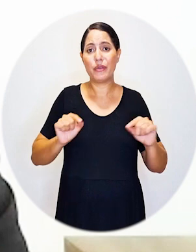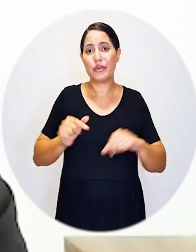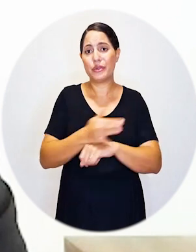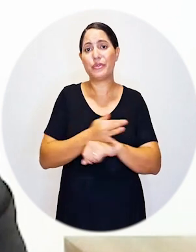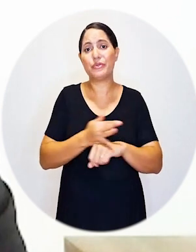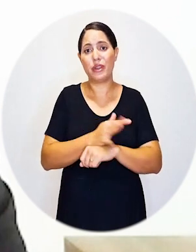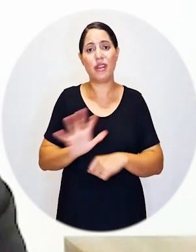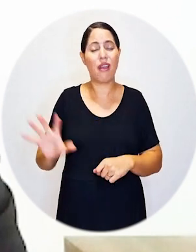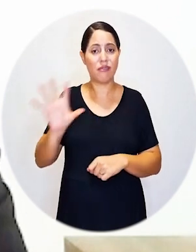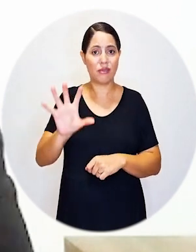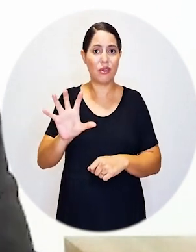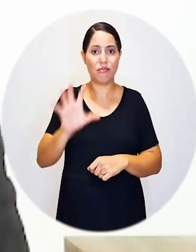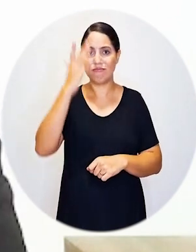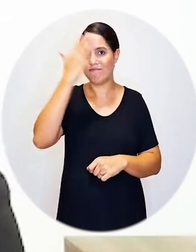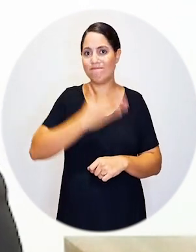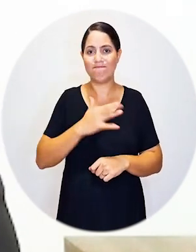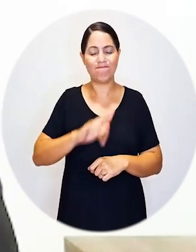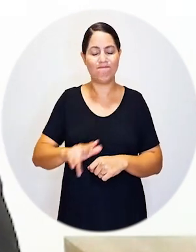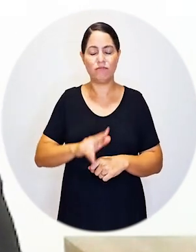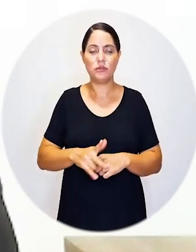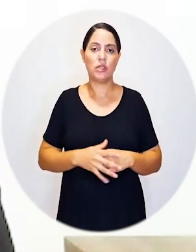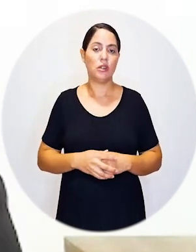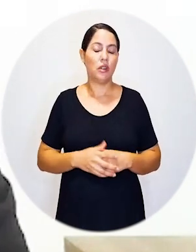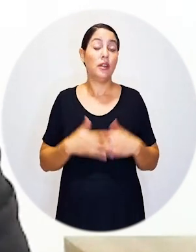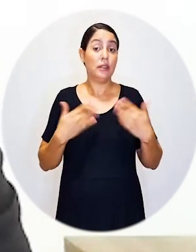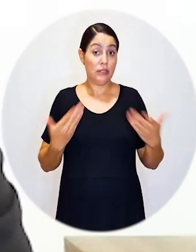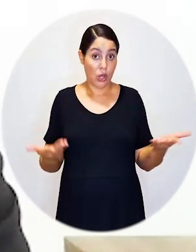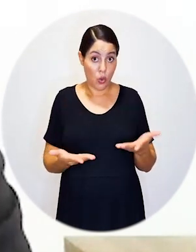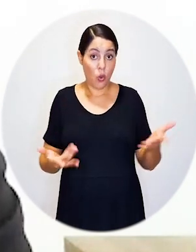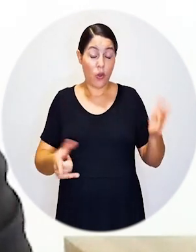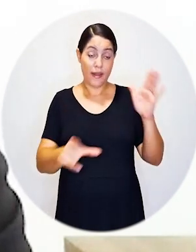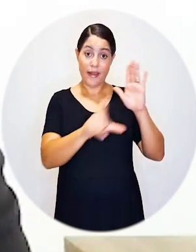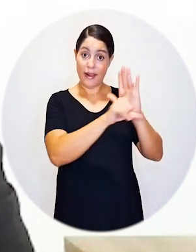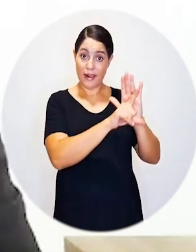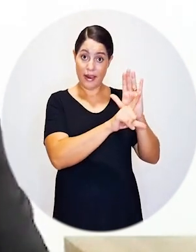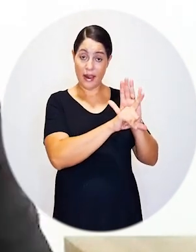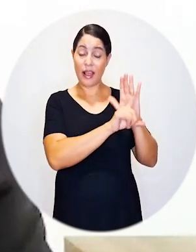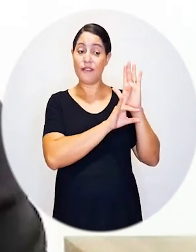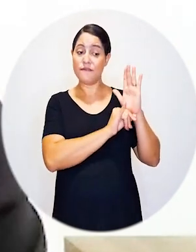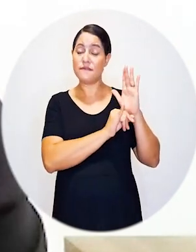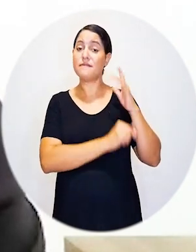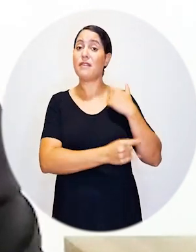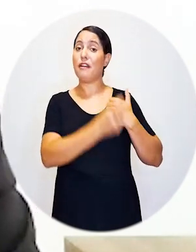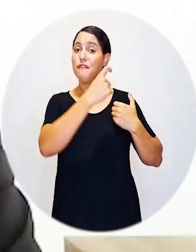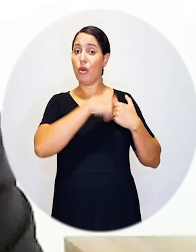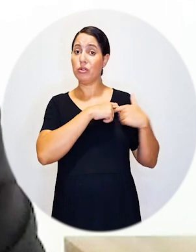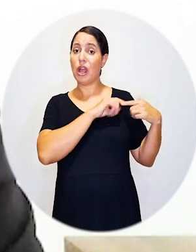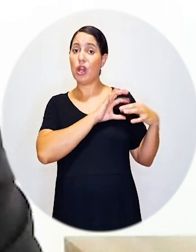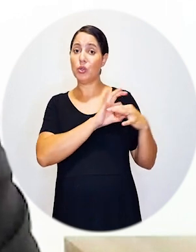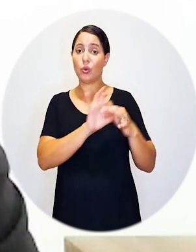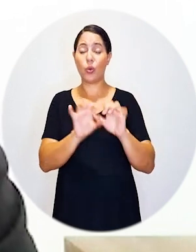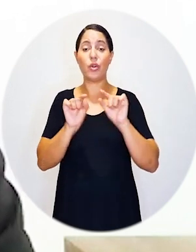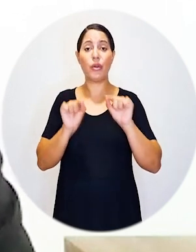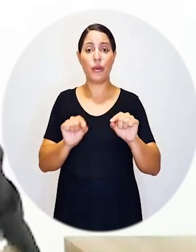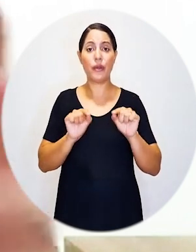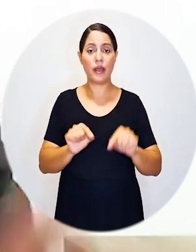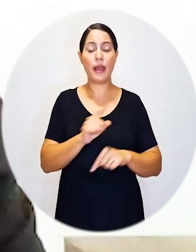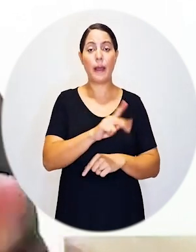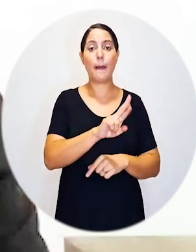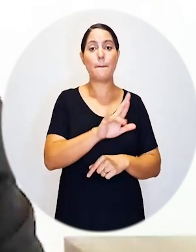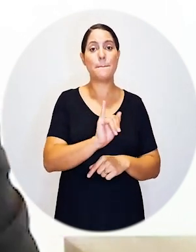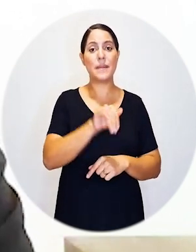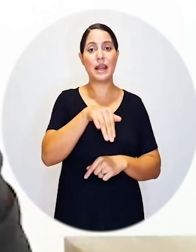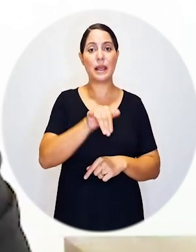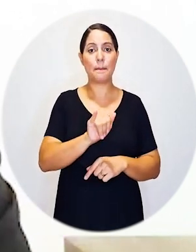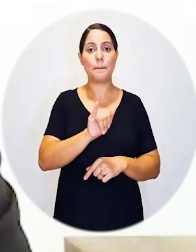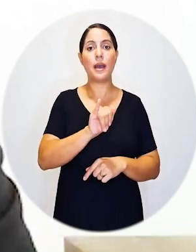comprovação do feriado local. O que essa lei faz é resgatar esse princípio, o princípio da primazia